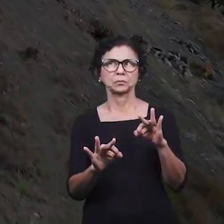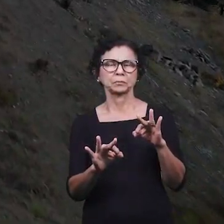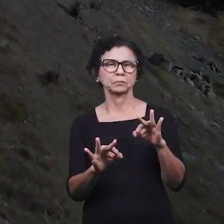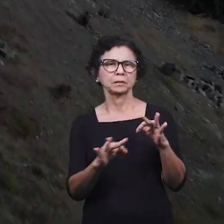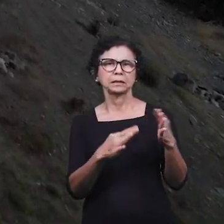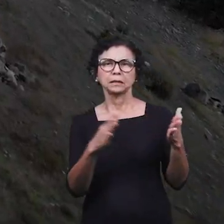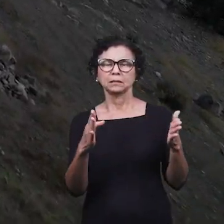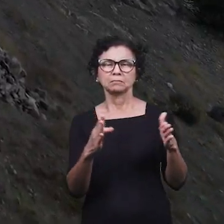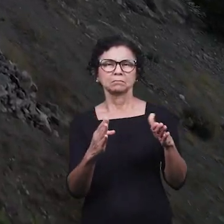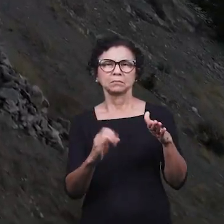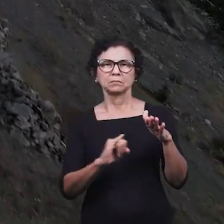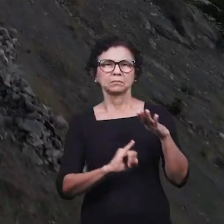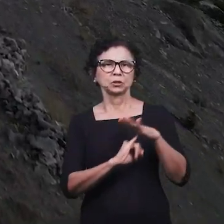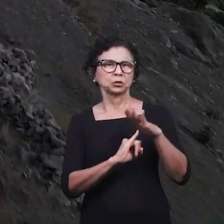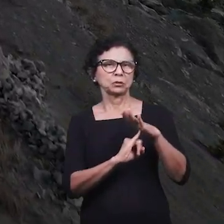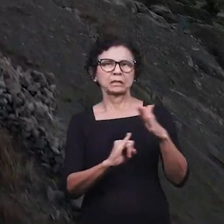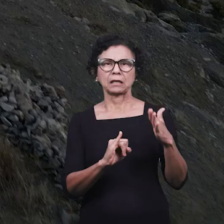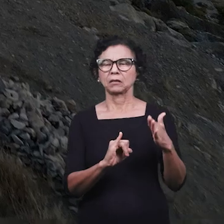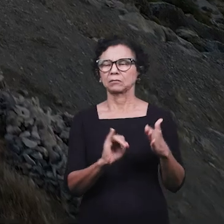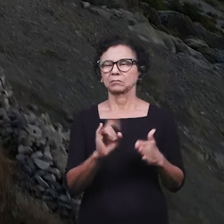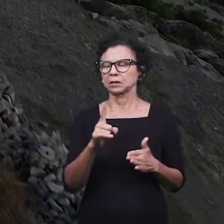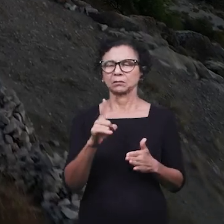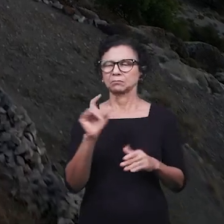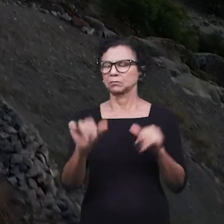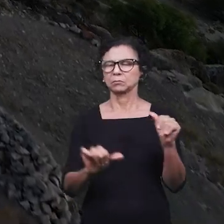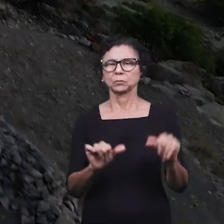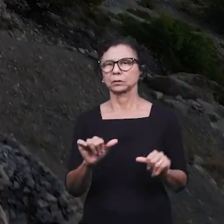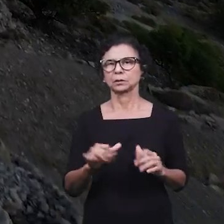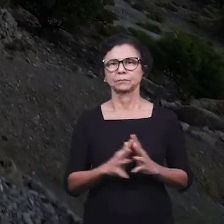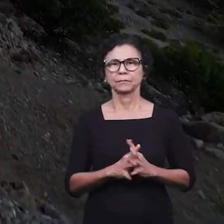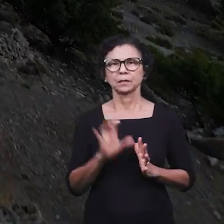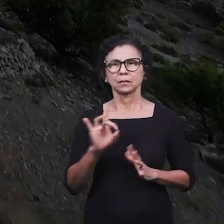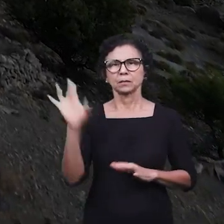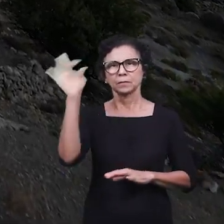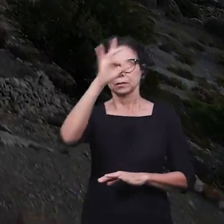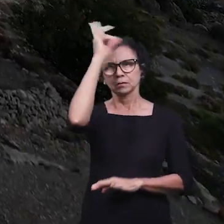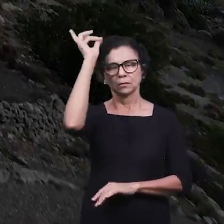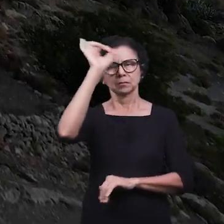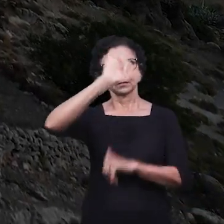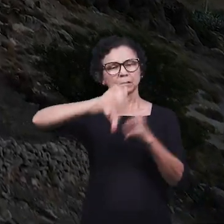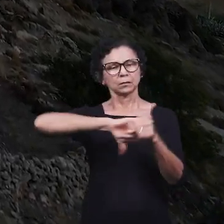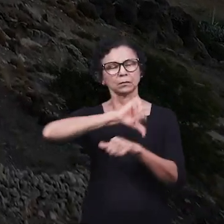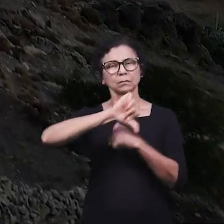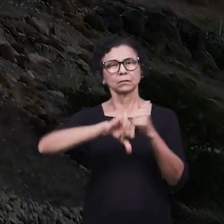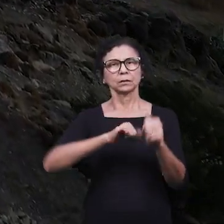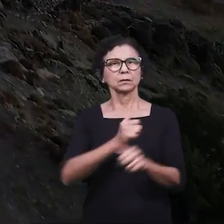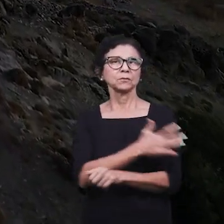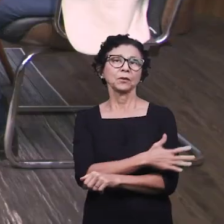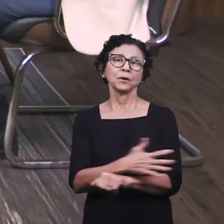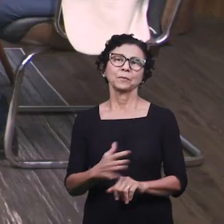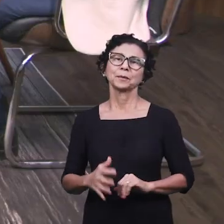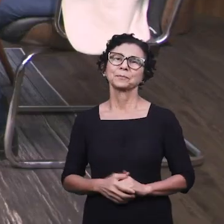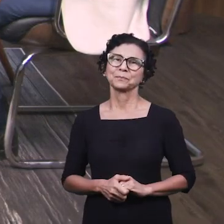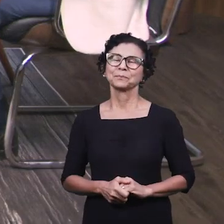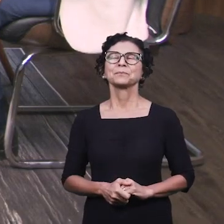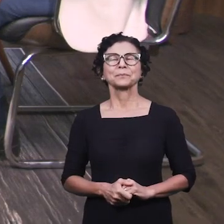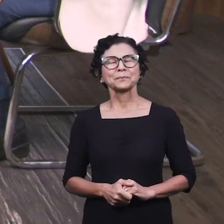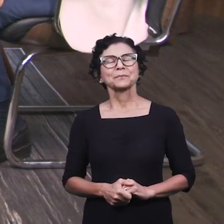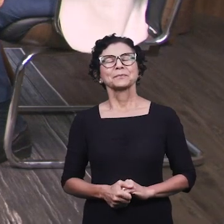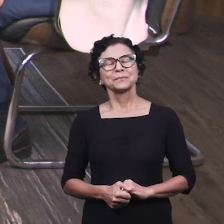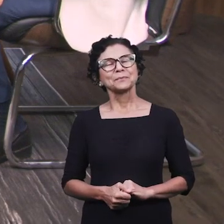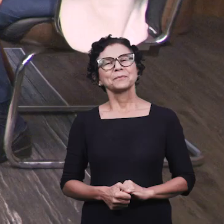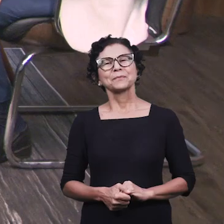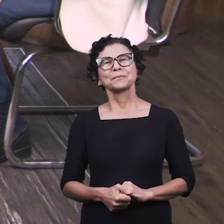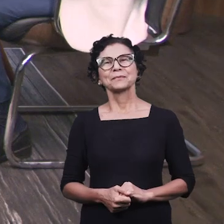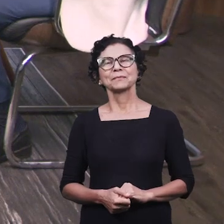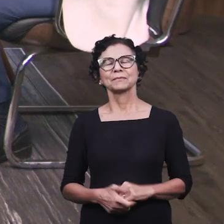existe. Só o Espírito Santo muda o homem de hoje. Amém. Só isso. Palavra revelada.